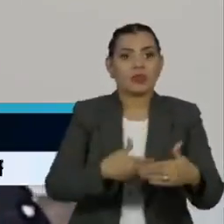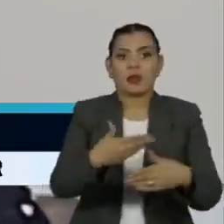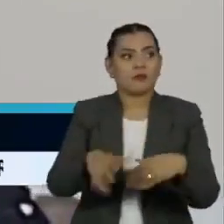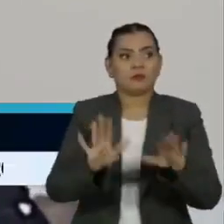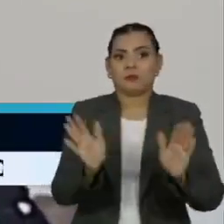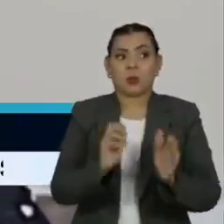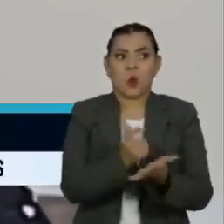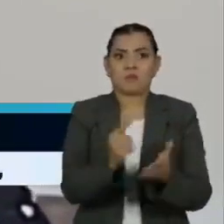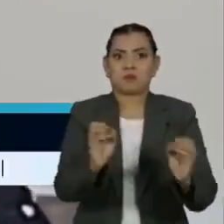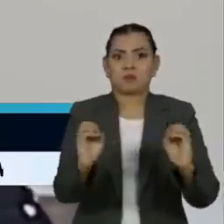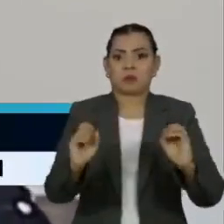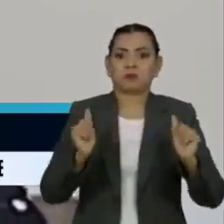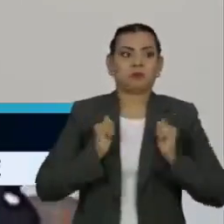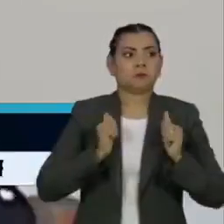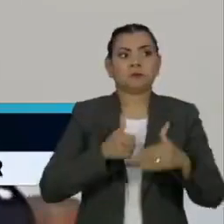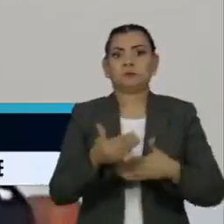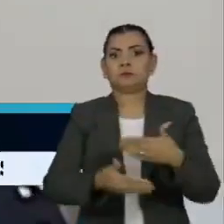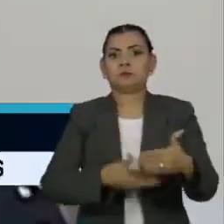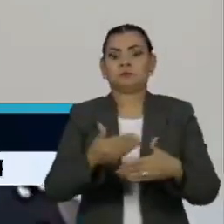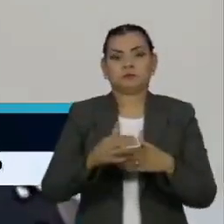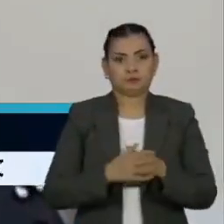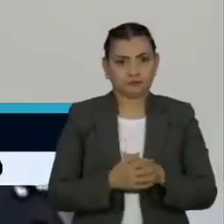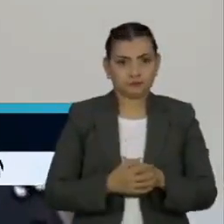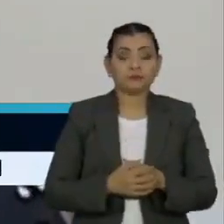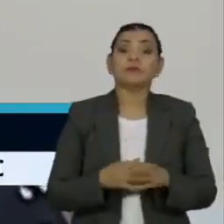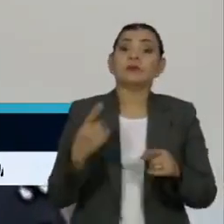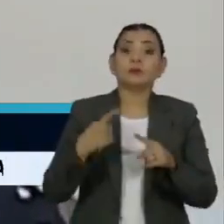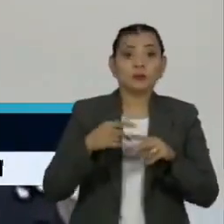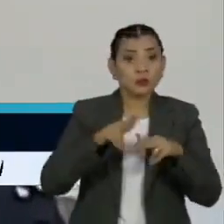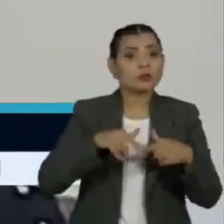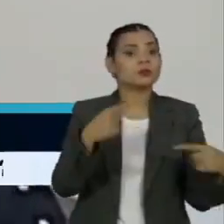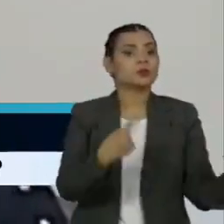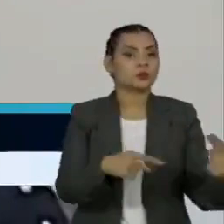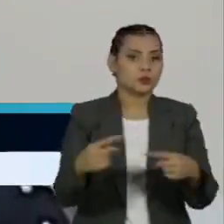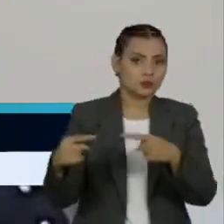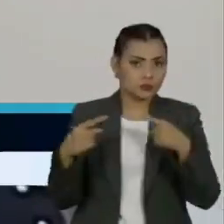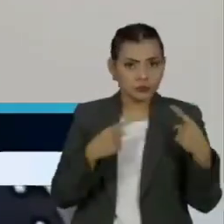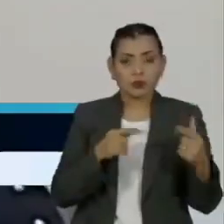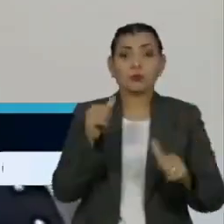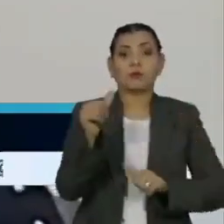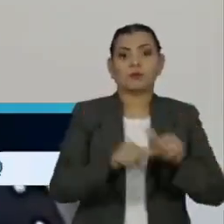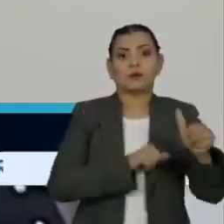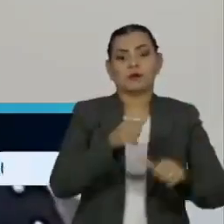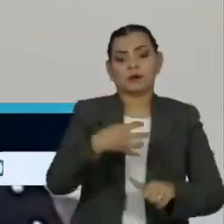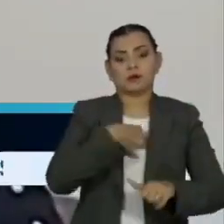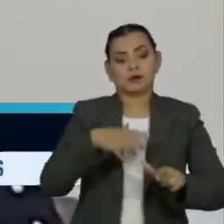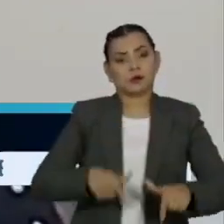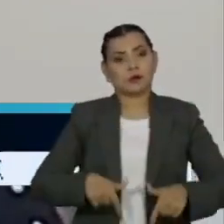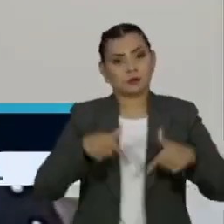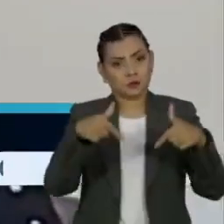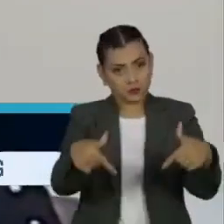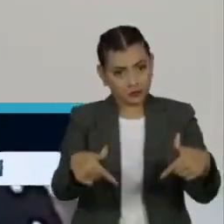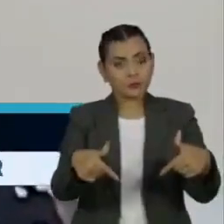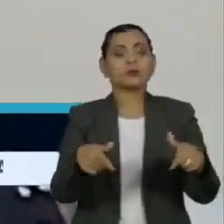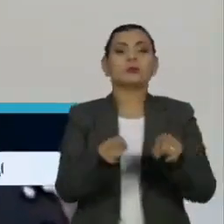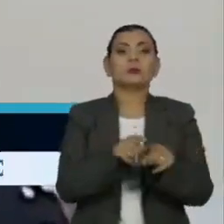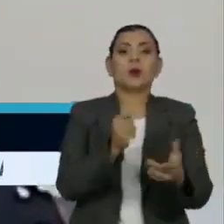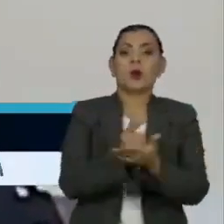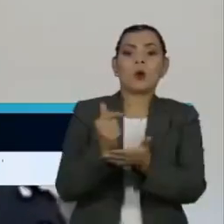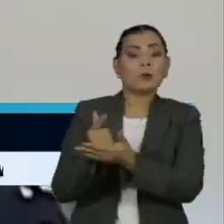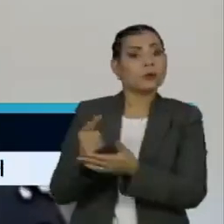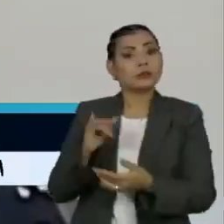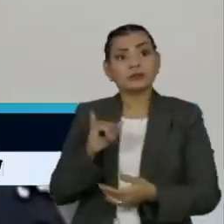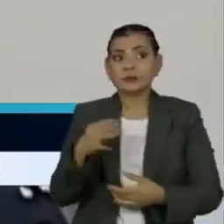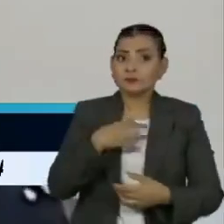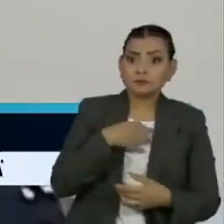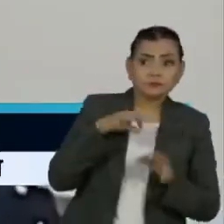mais o consumo de serviços do que de bens. Há toda uma discussão de mudança de comportamento dos consumidores, se isso